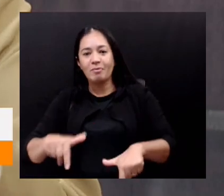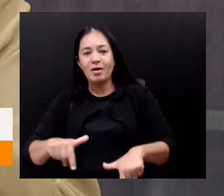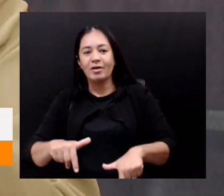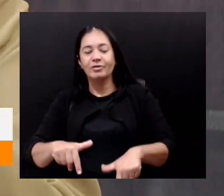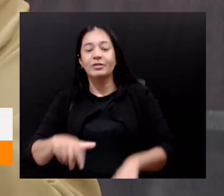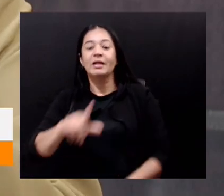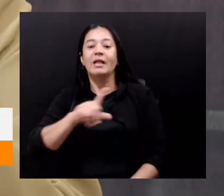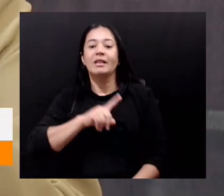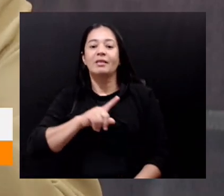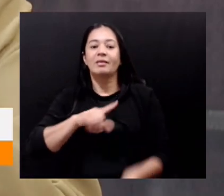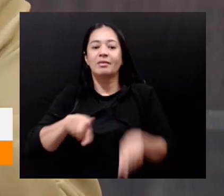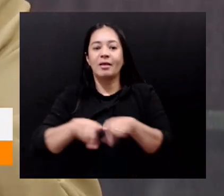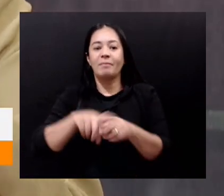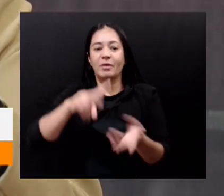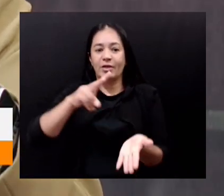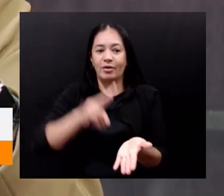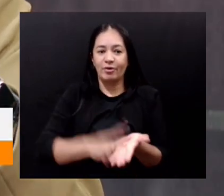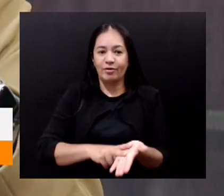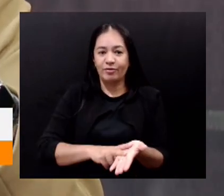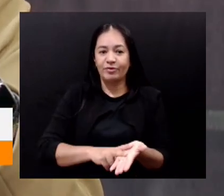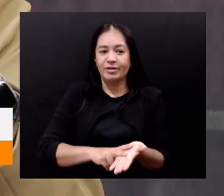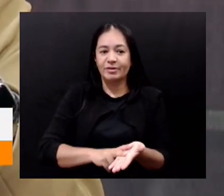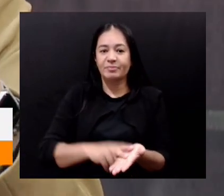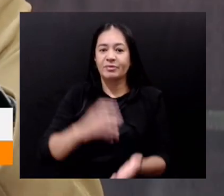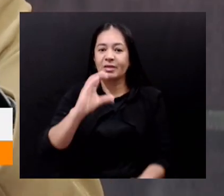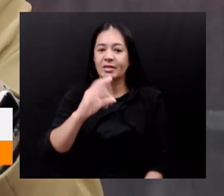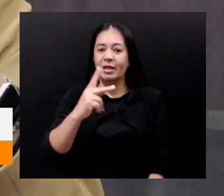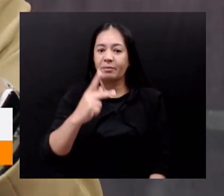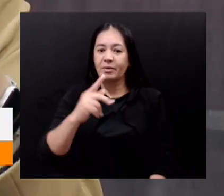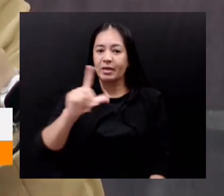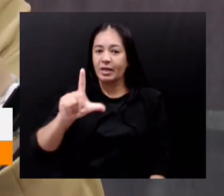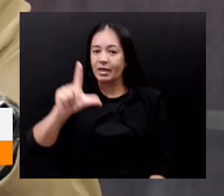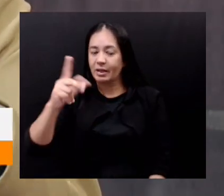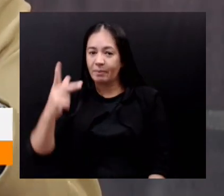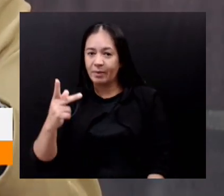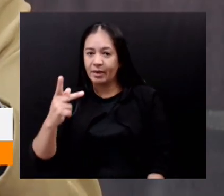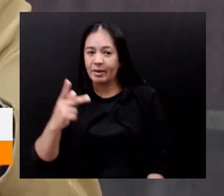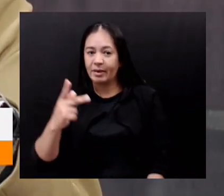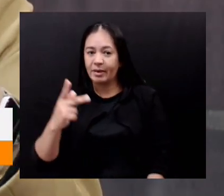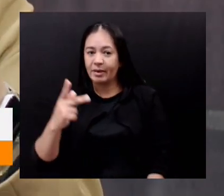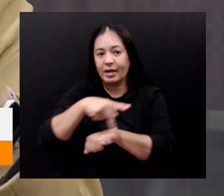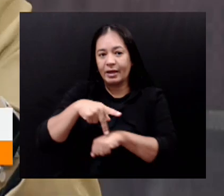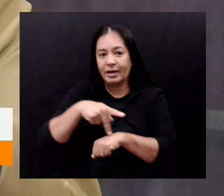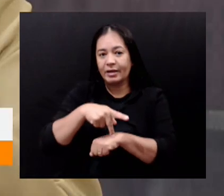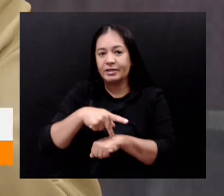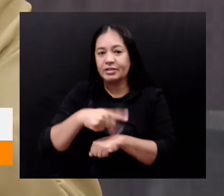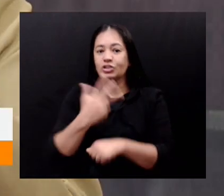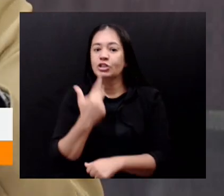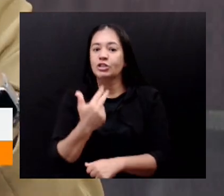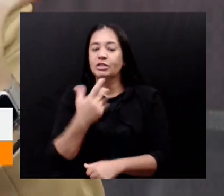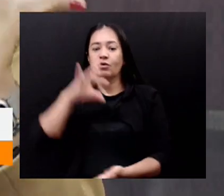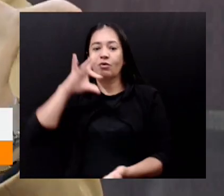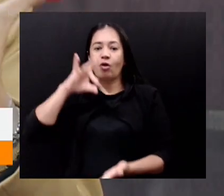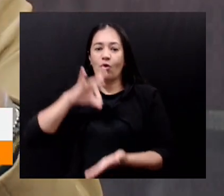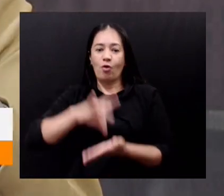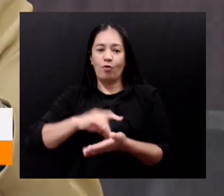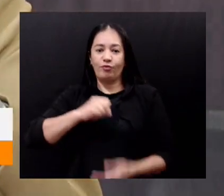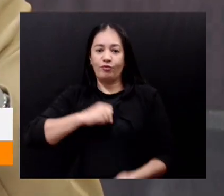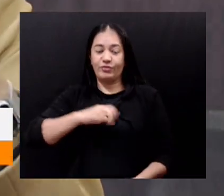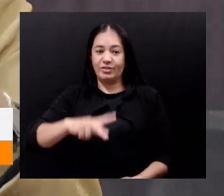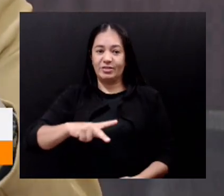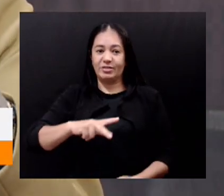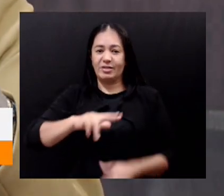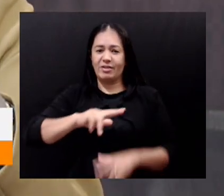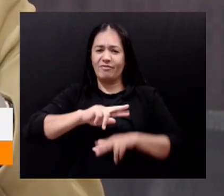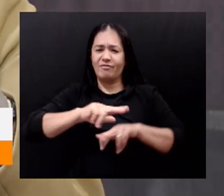chama-se CPLP, que é um visto para países de língua oficial portuguesa. Esse visto traz vários tipos